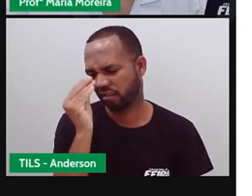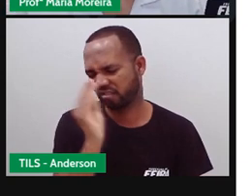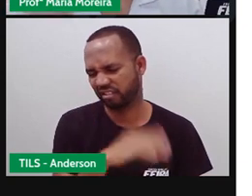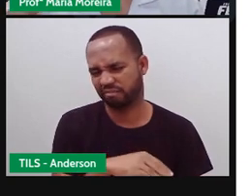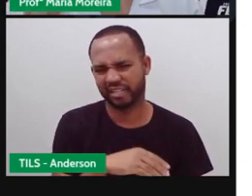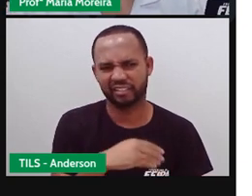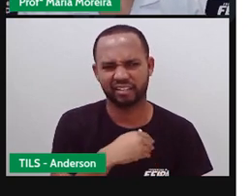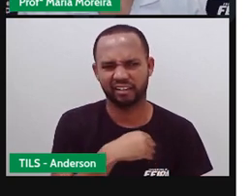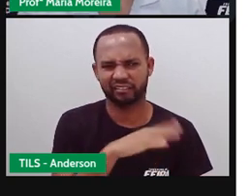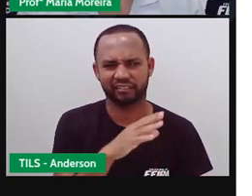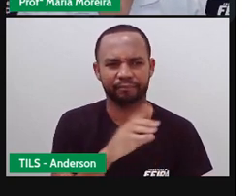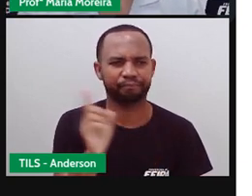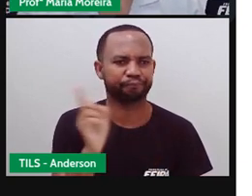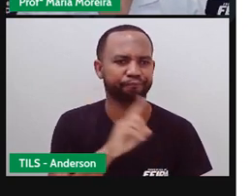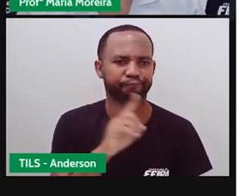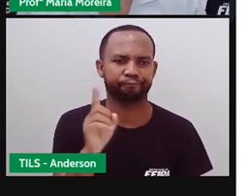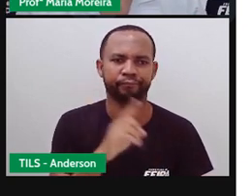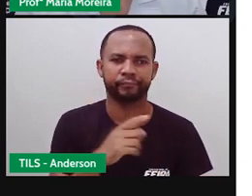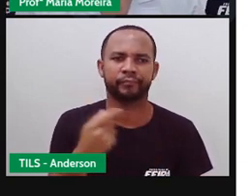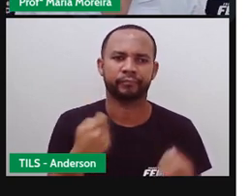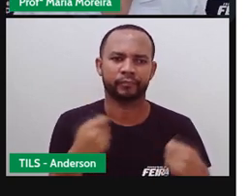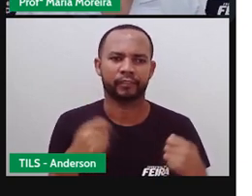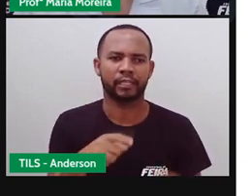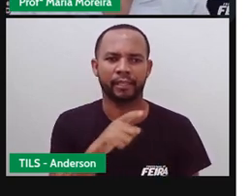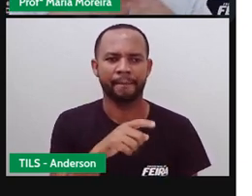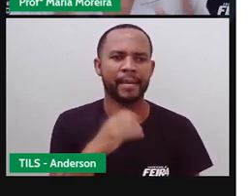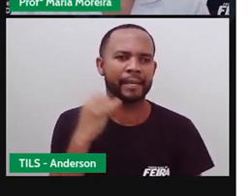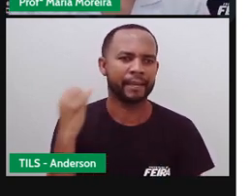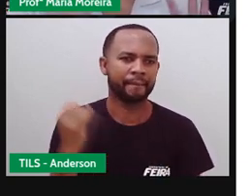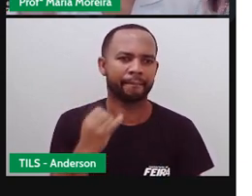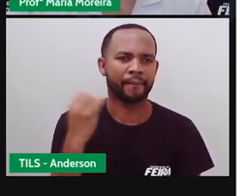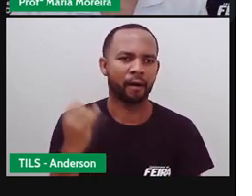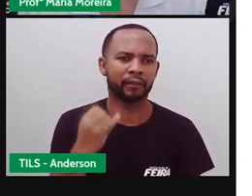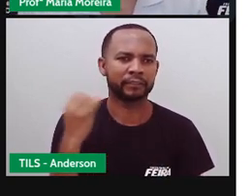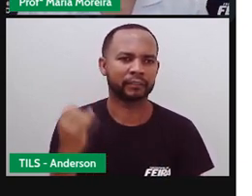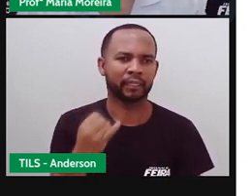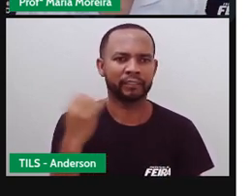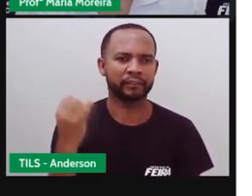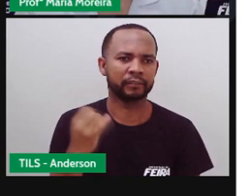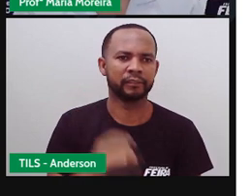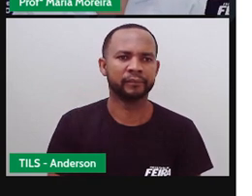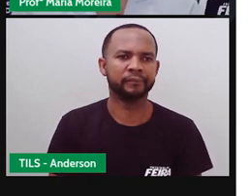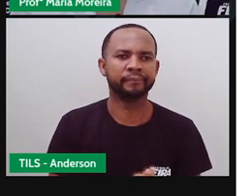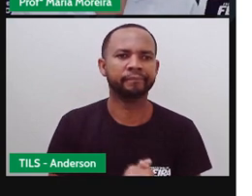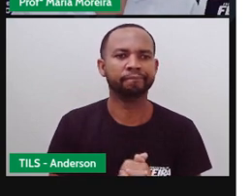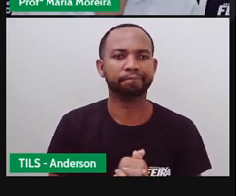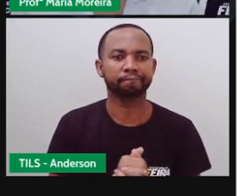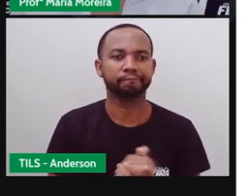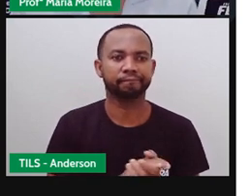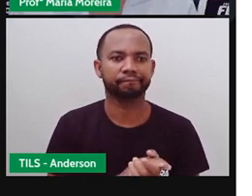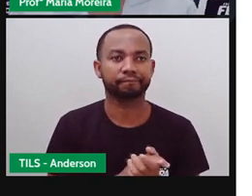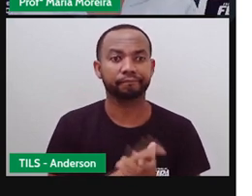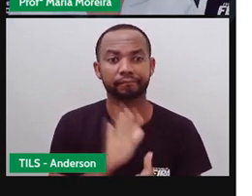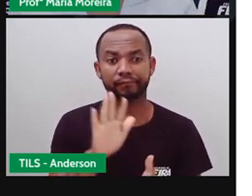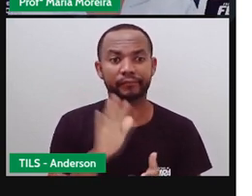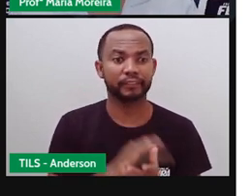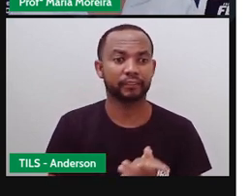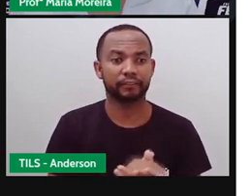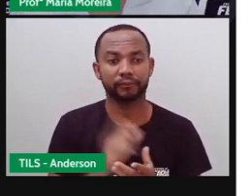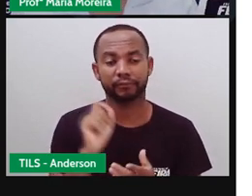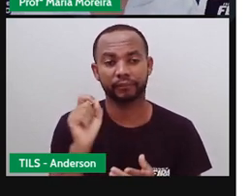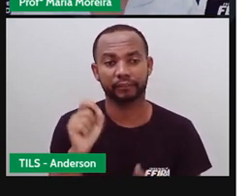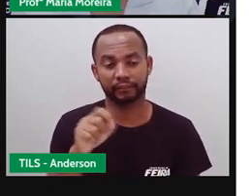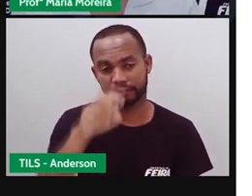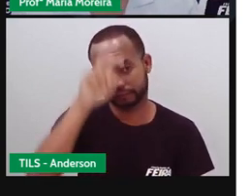simplesmente é extrair ele já natureza e dizer não não tem importância eu quero tirar todos a própria mas no caso da